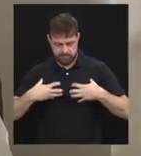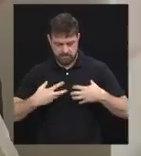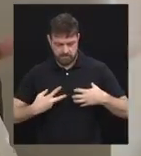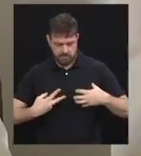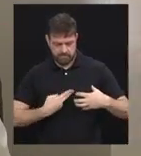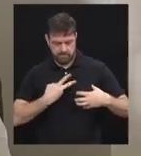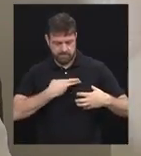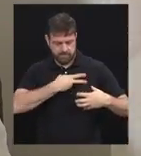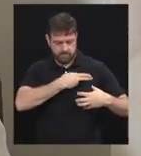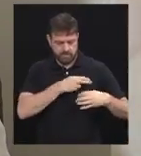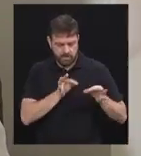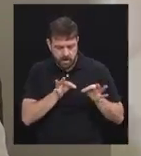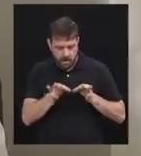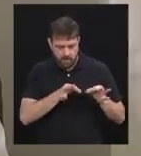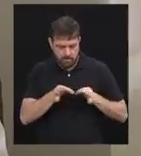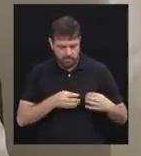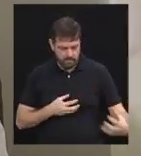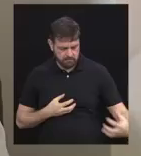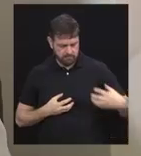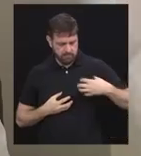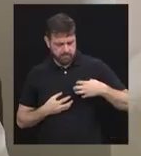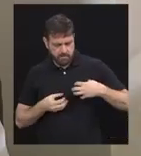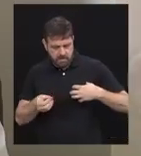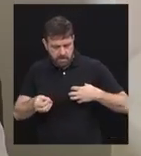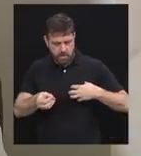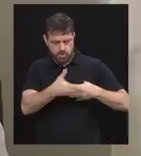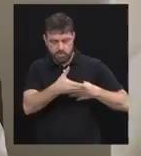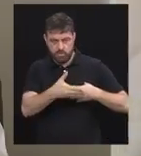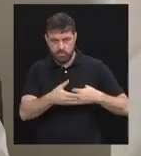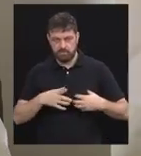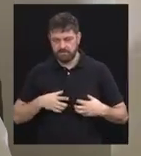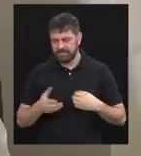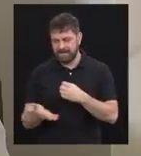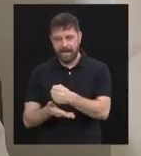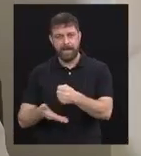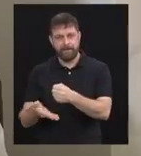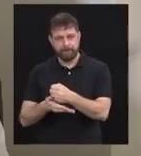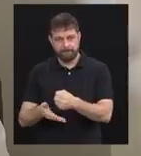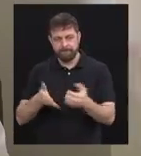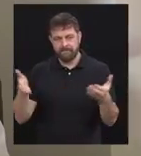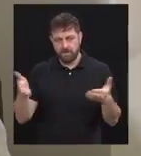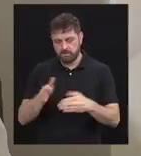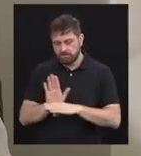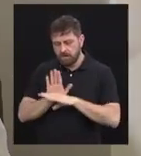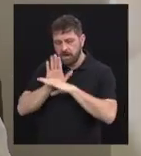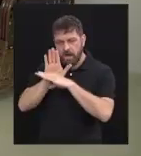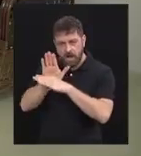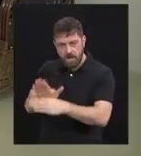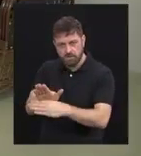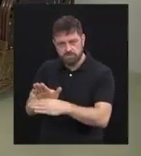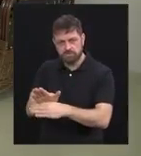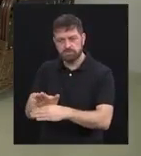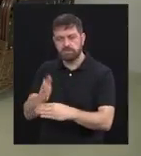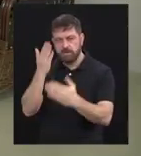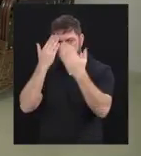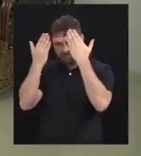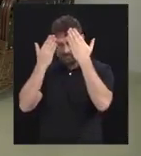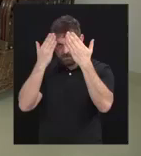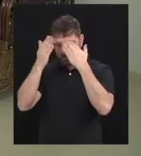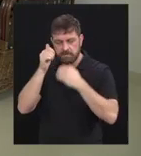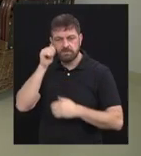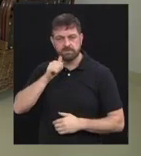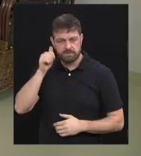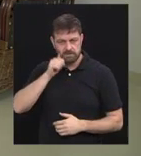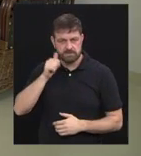sobre a oncoplástica na reconstrução mamária, que hoje é fundamental para dar um apoio psicológico para essas